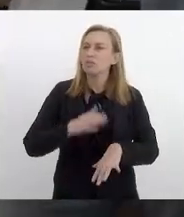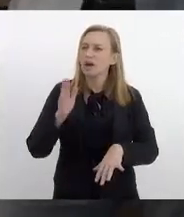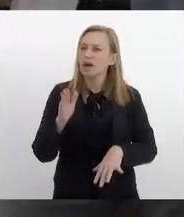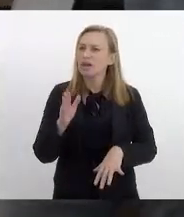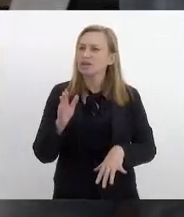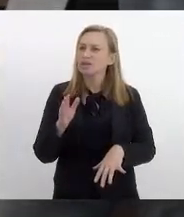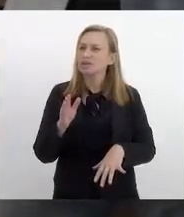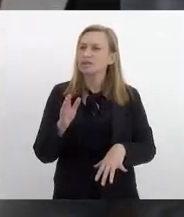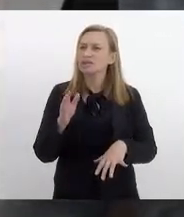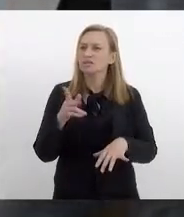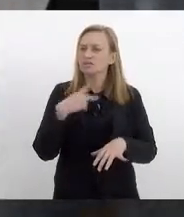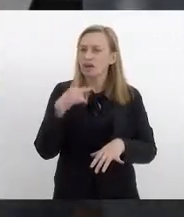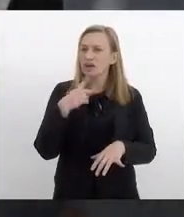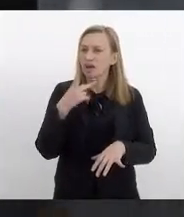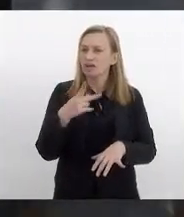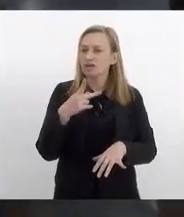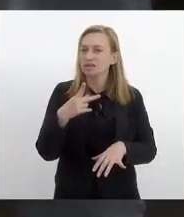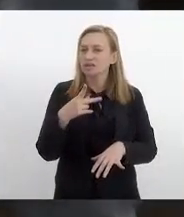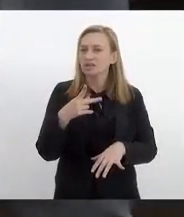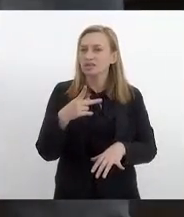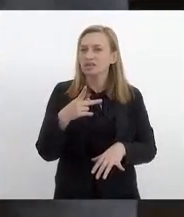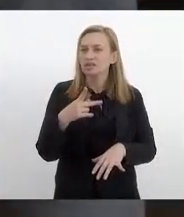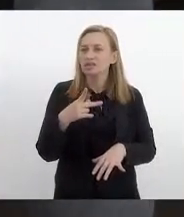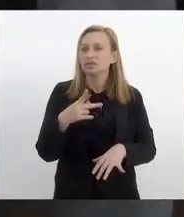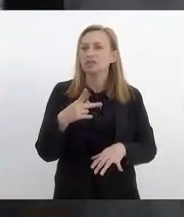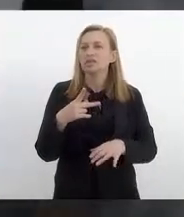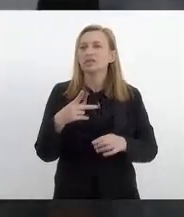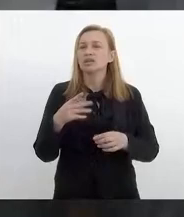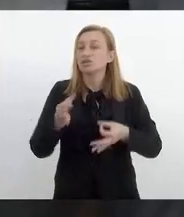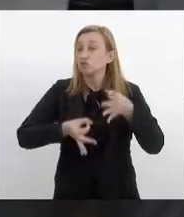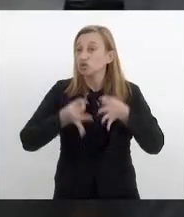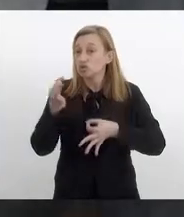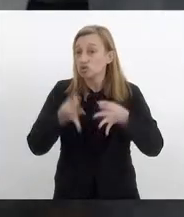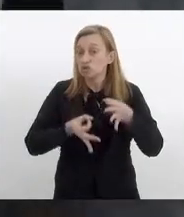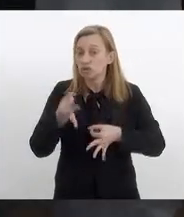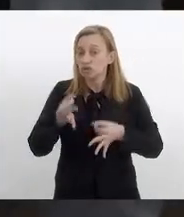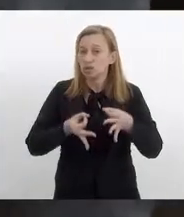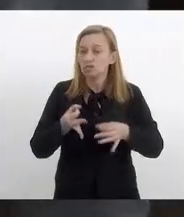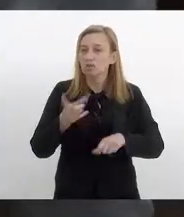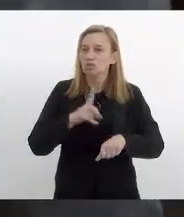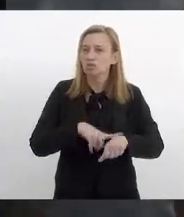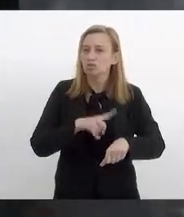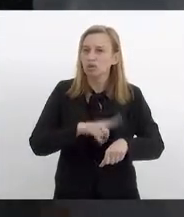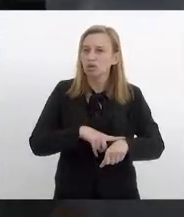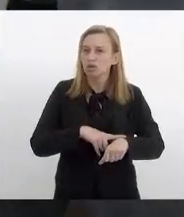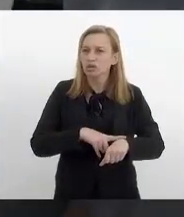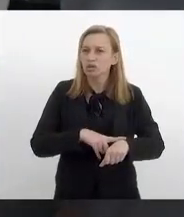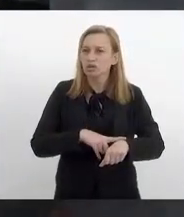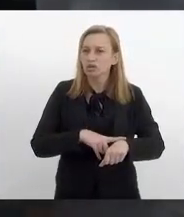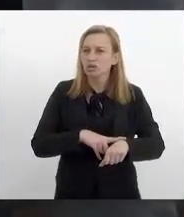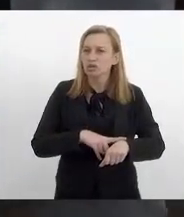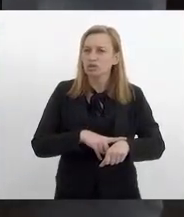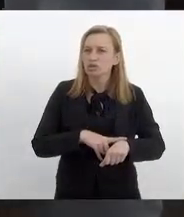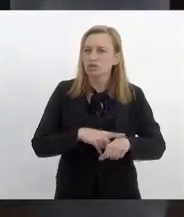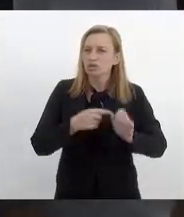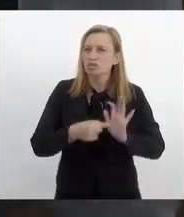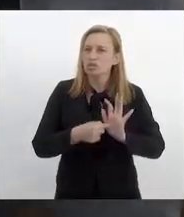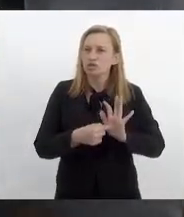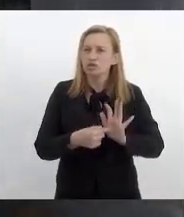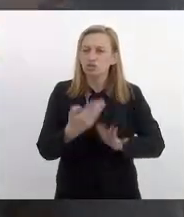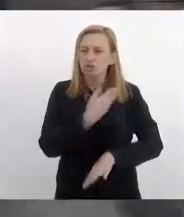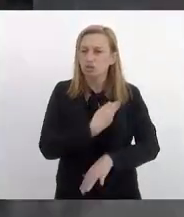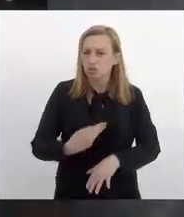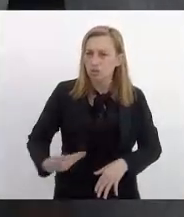sido trazida à baila por parte dos servidores, o que é uma questão de justiça. A partir do momento que há uma sinalização do